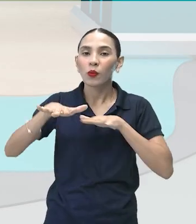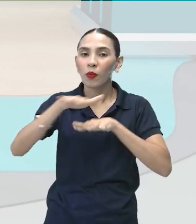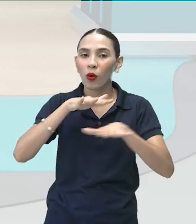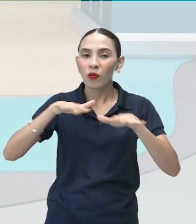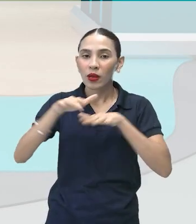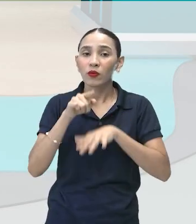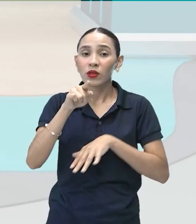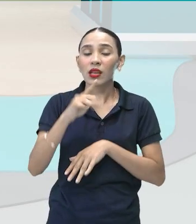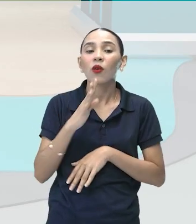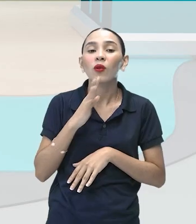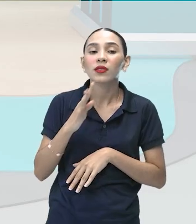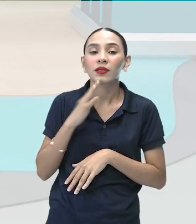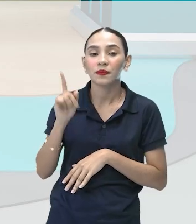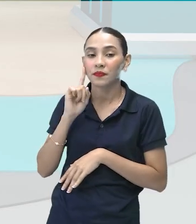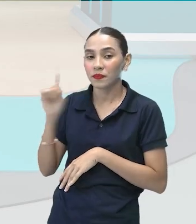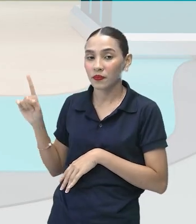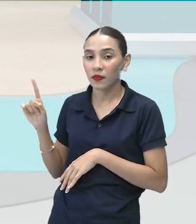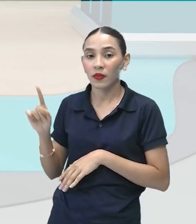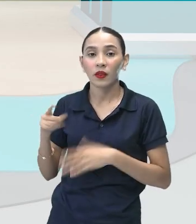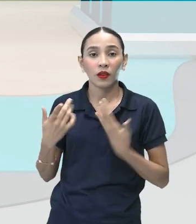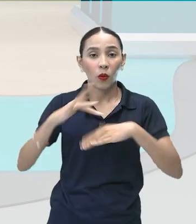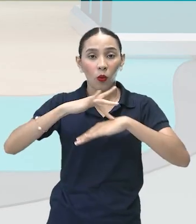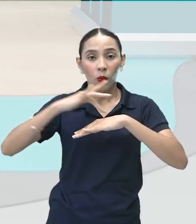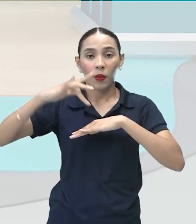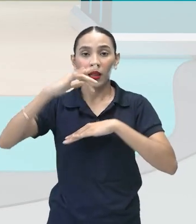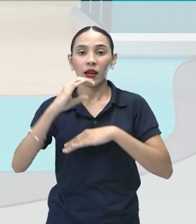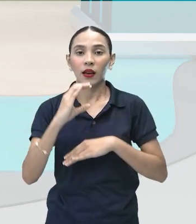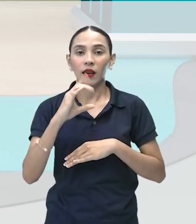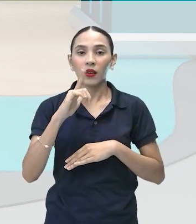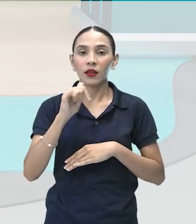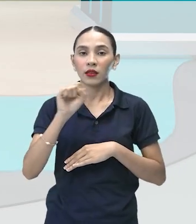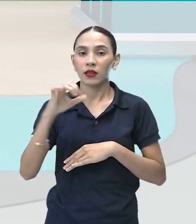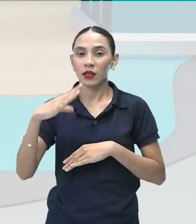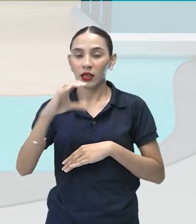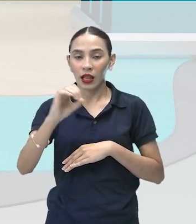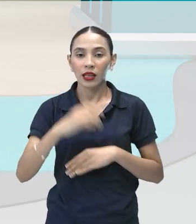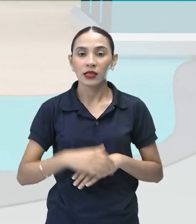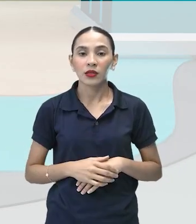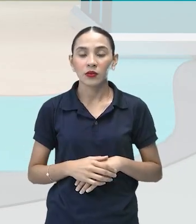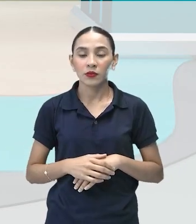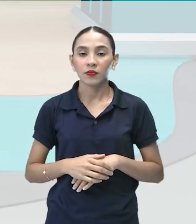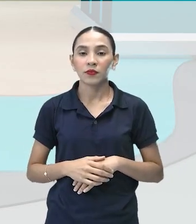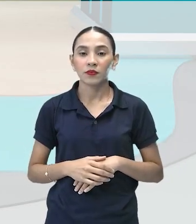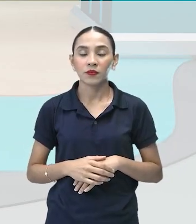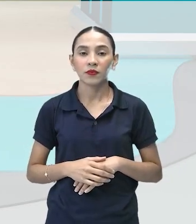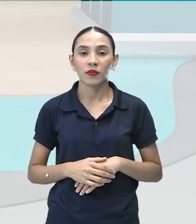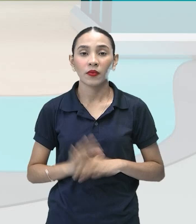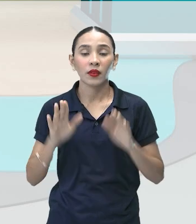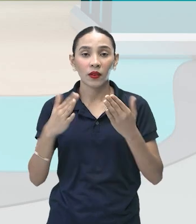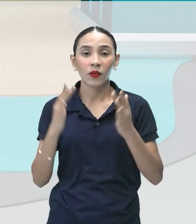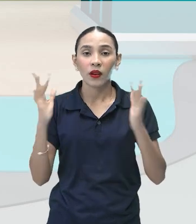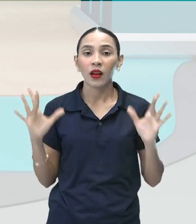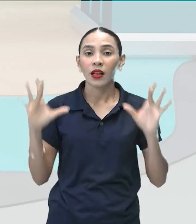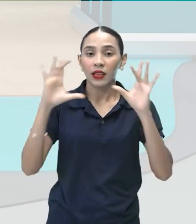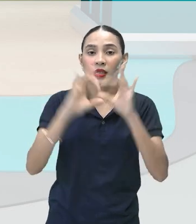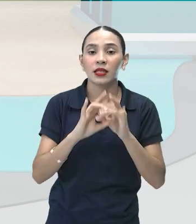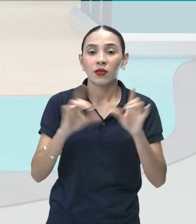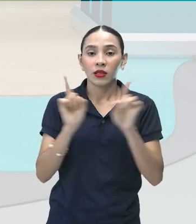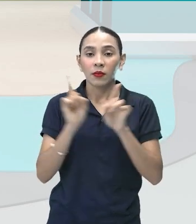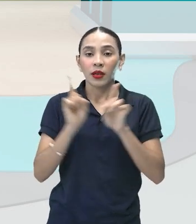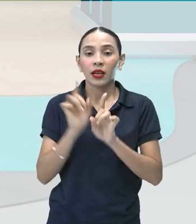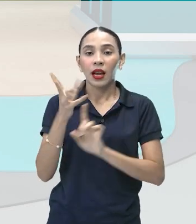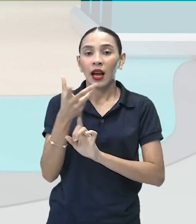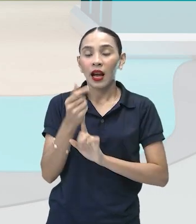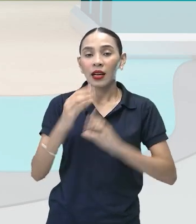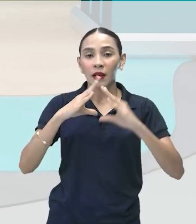para vocês. Então, o balé clássico, como eu disse, vamos fazer aquele apanhado e fazendo essa ligação com as